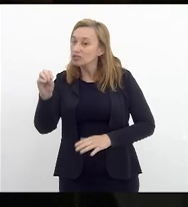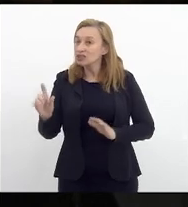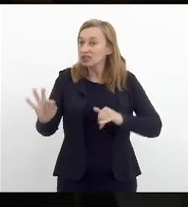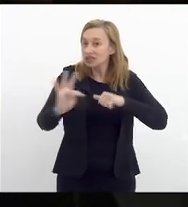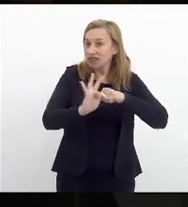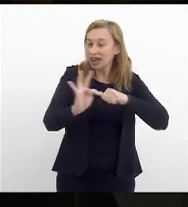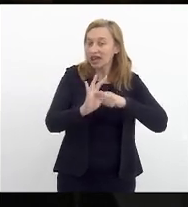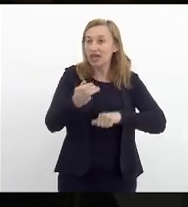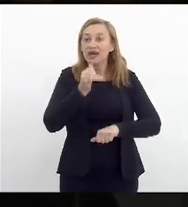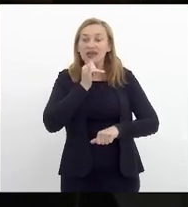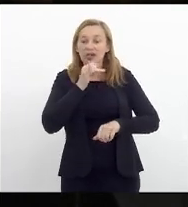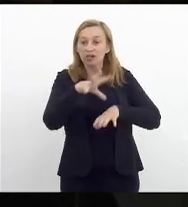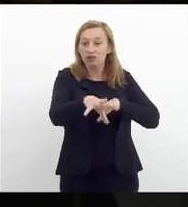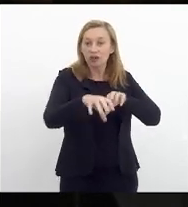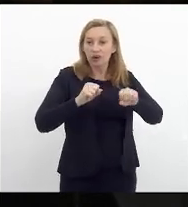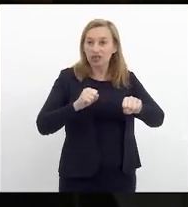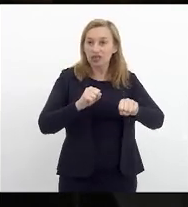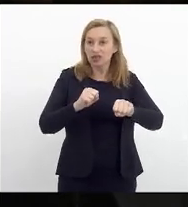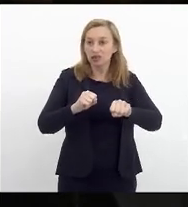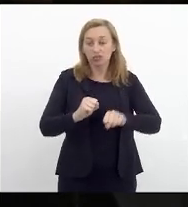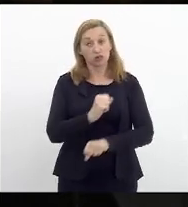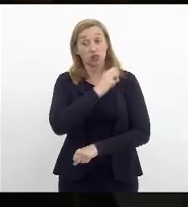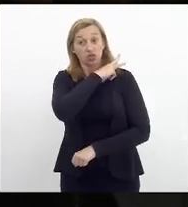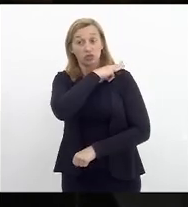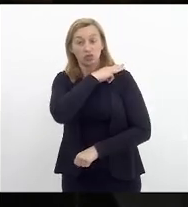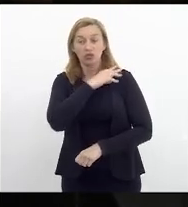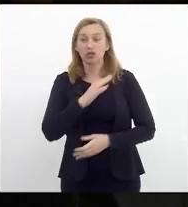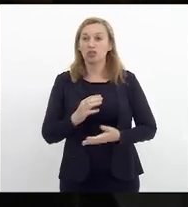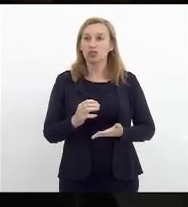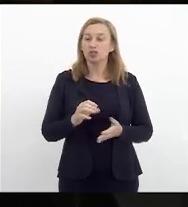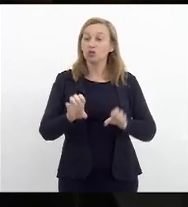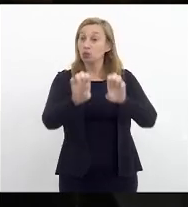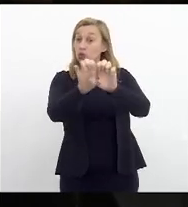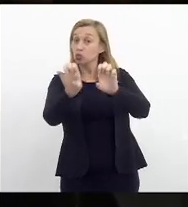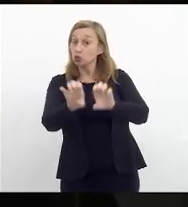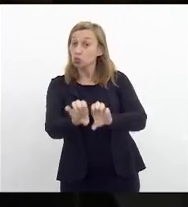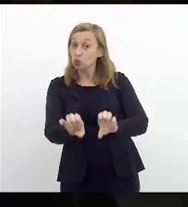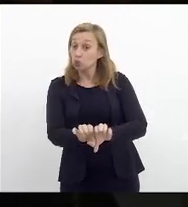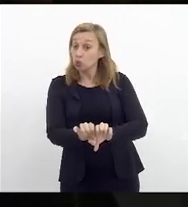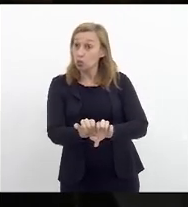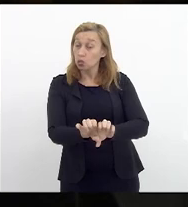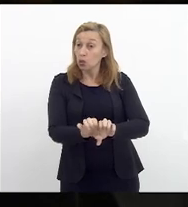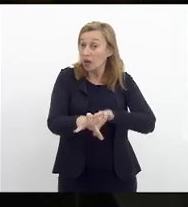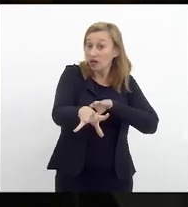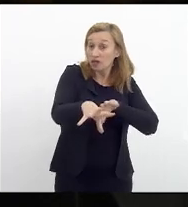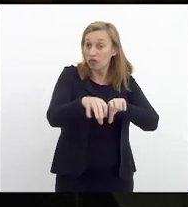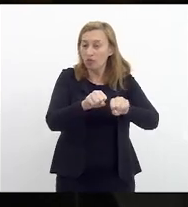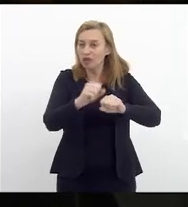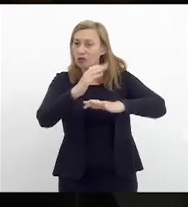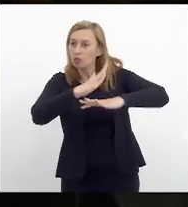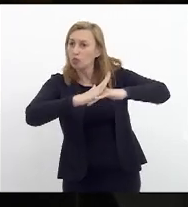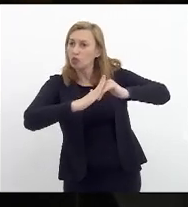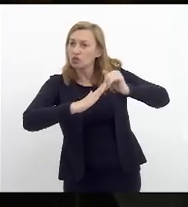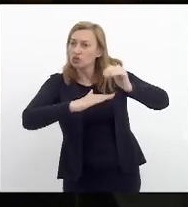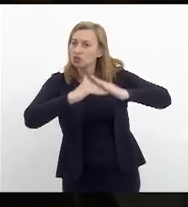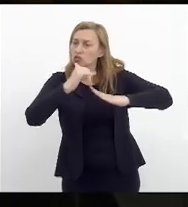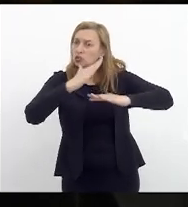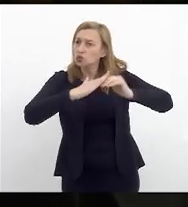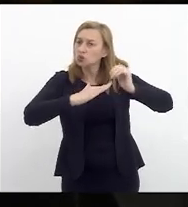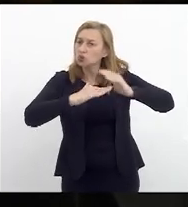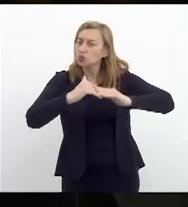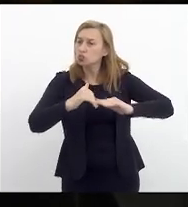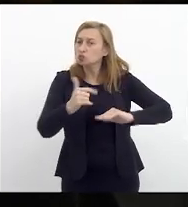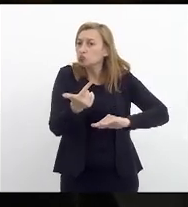fazer uma formação no ensino médio, cujo eixo estruturante é a formação profissional, sem